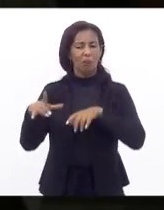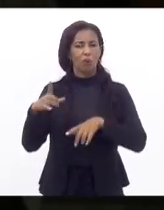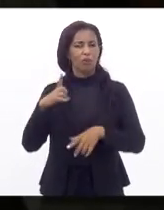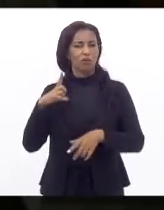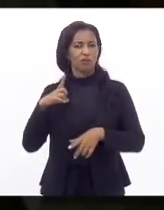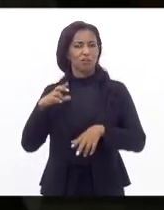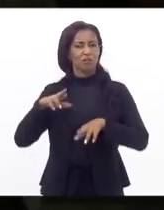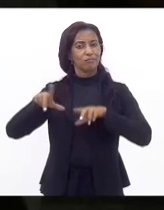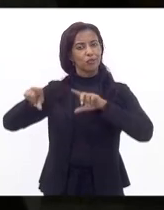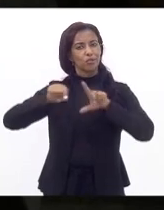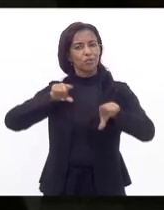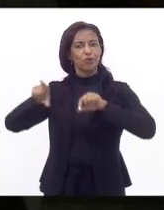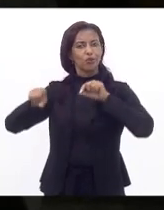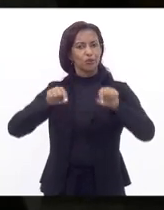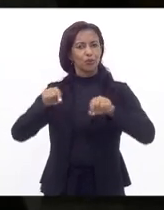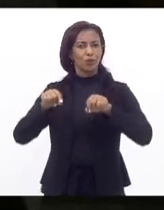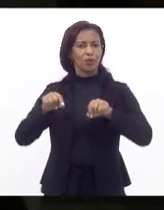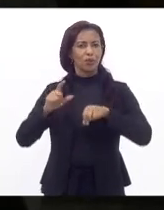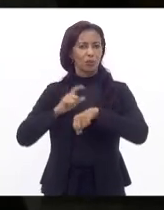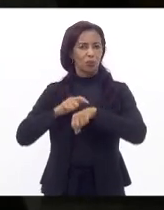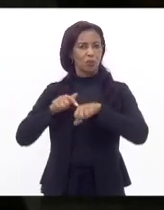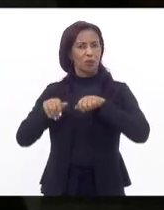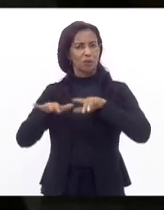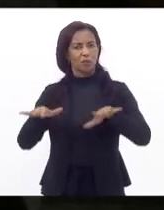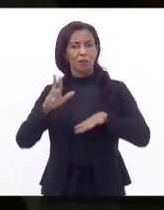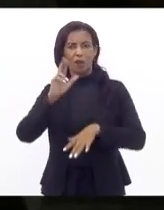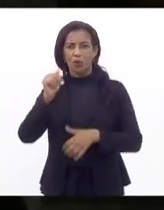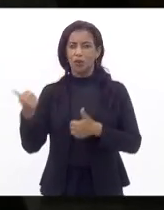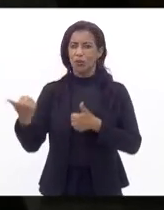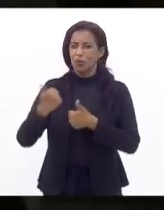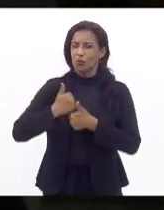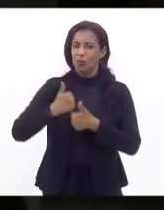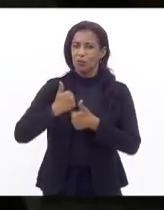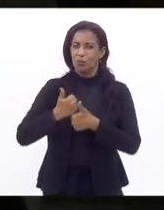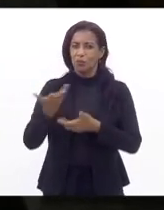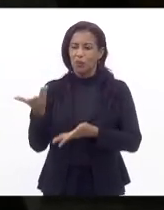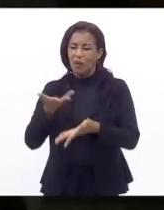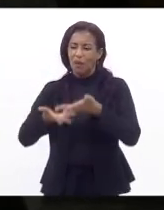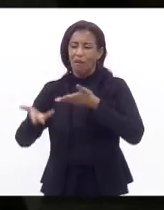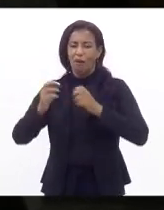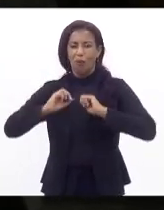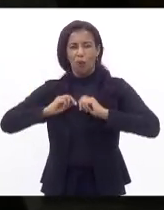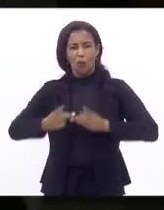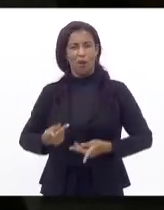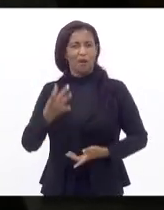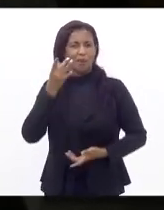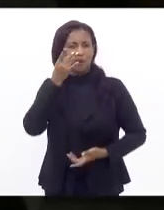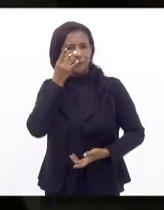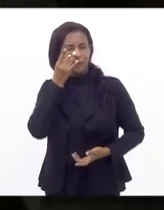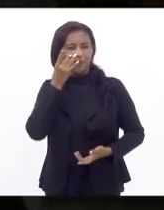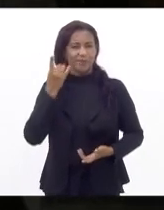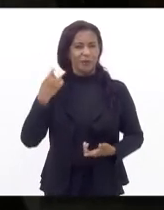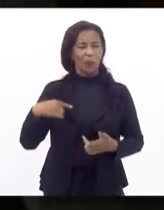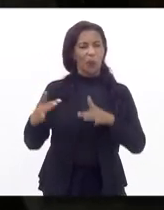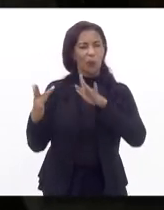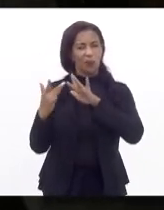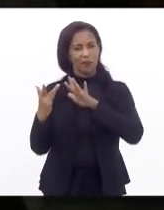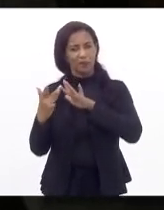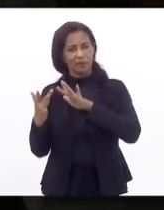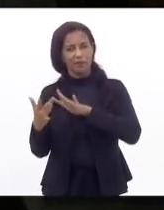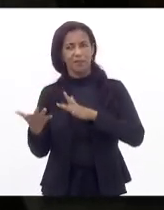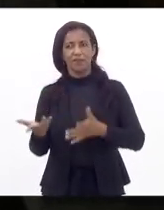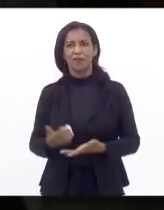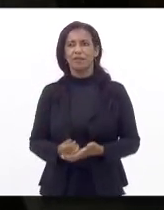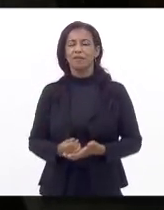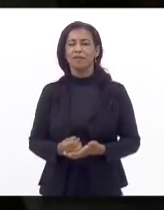proporcionado alternativas no contexto da pandemia, mas ele jamais substituirá a interação humana, a interação presencial, a interação física, a interação